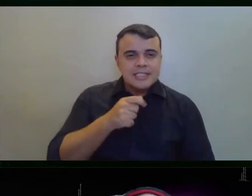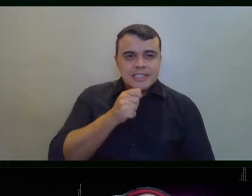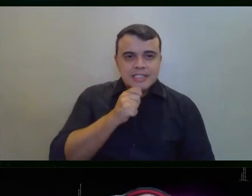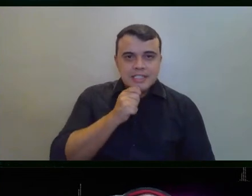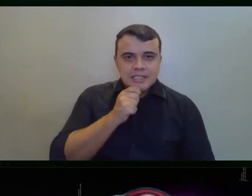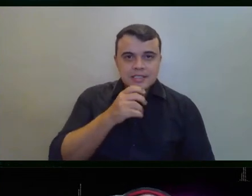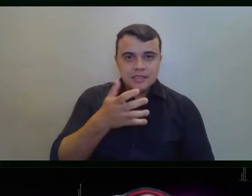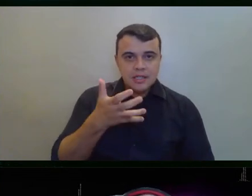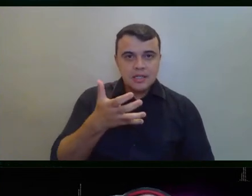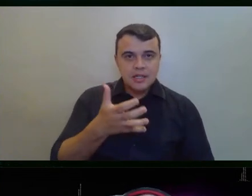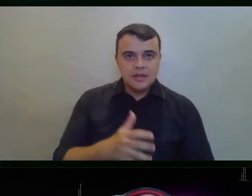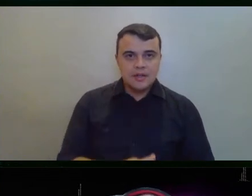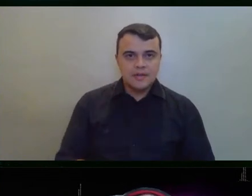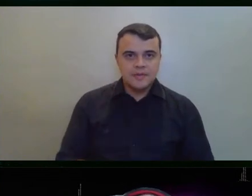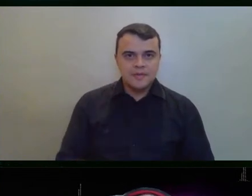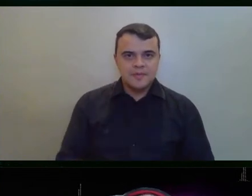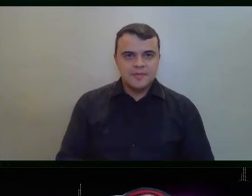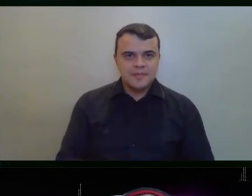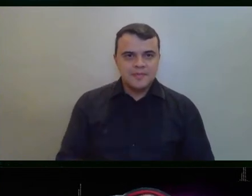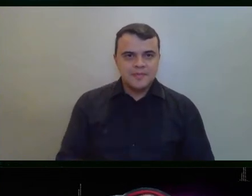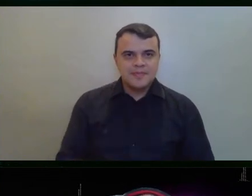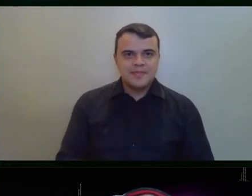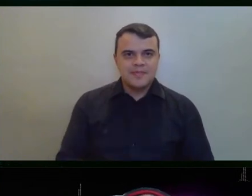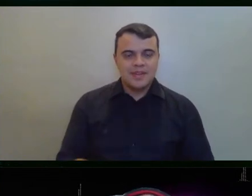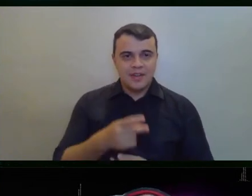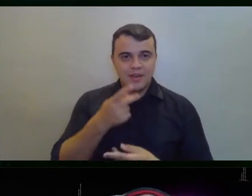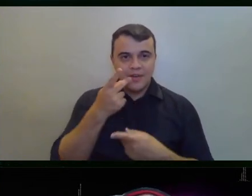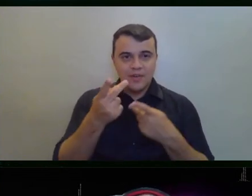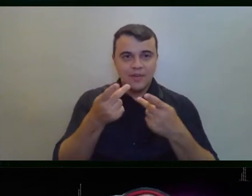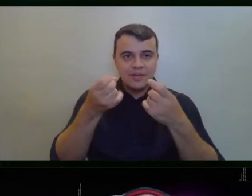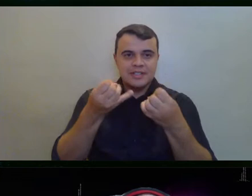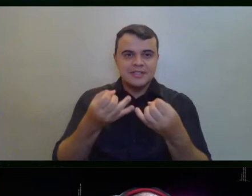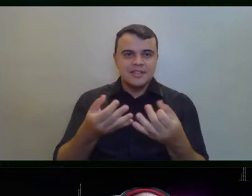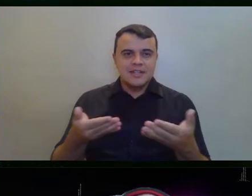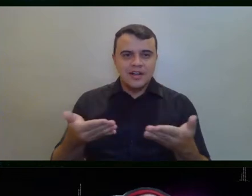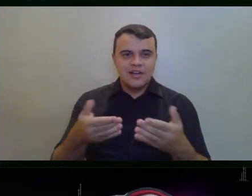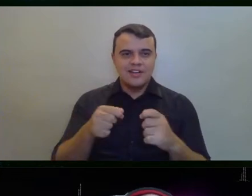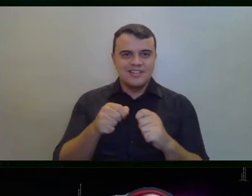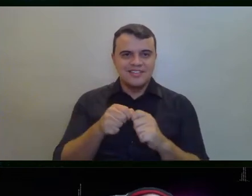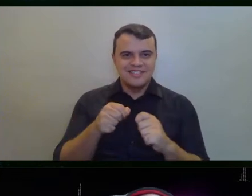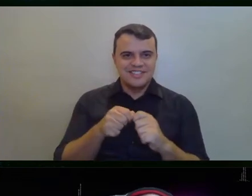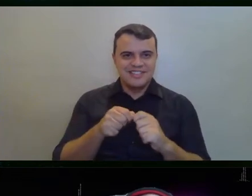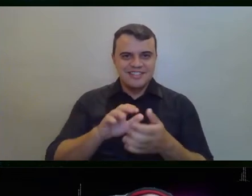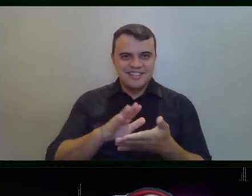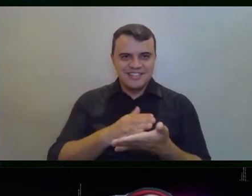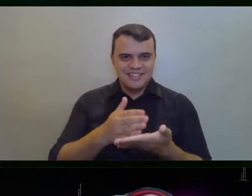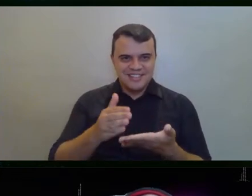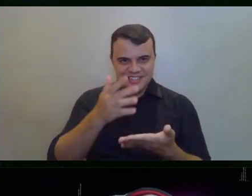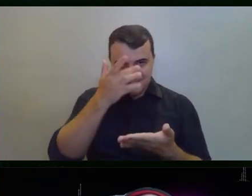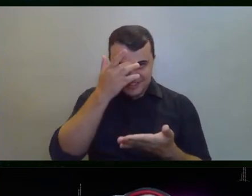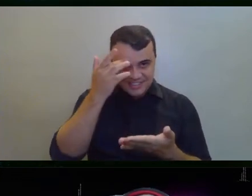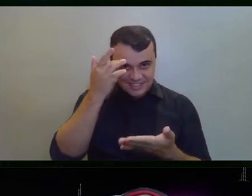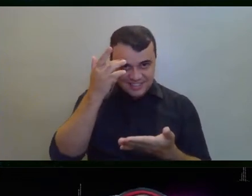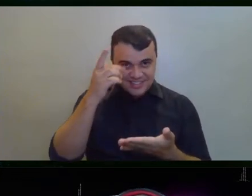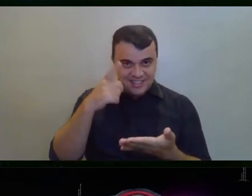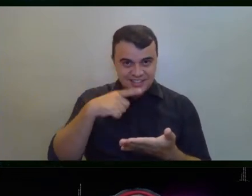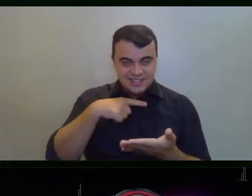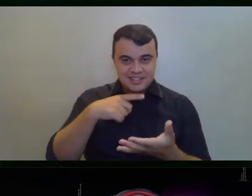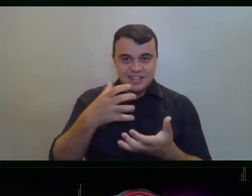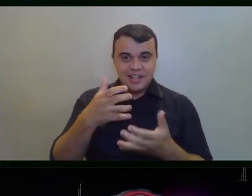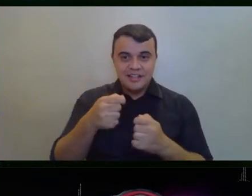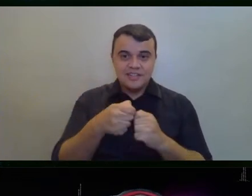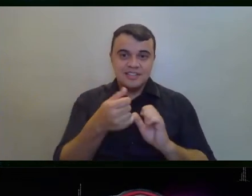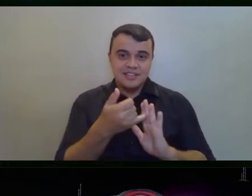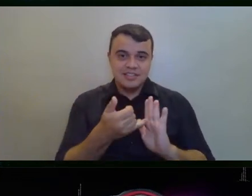e ó e daí eu vou falar uma coisa aqui ó eu fiz em algumas para algumas pessoas se você se